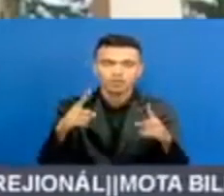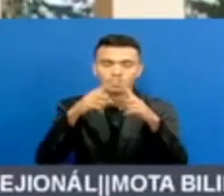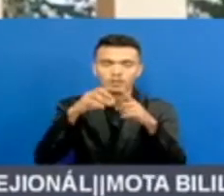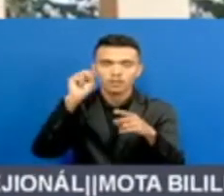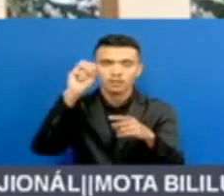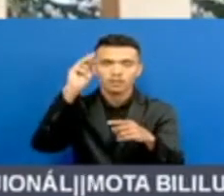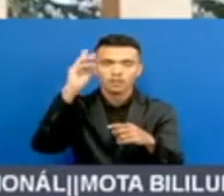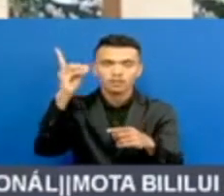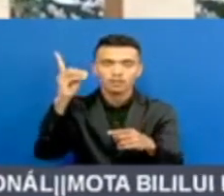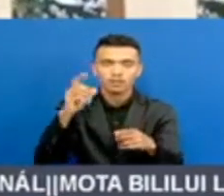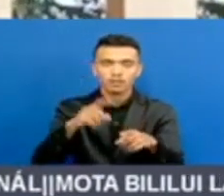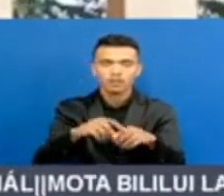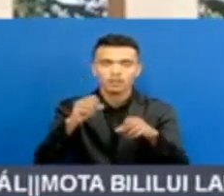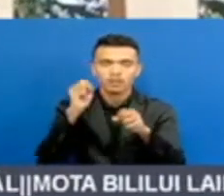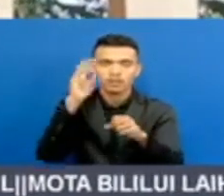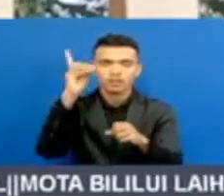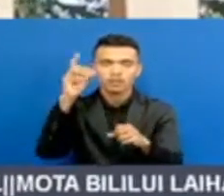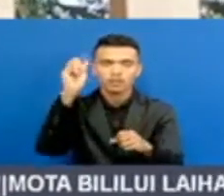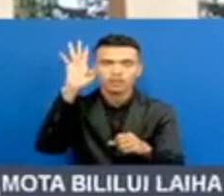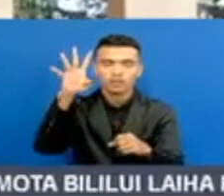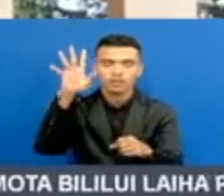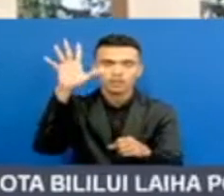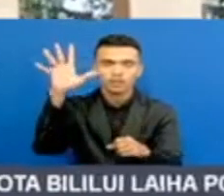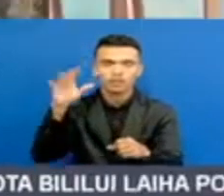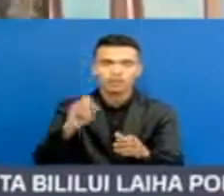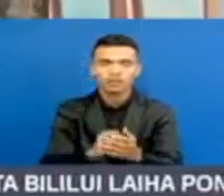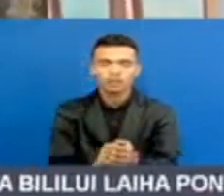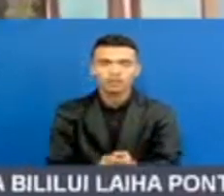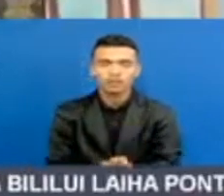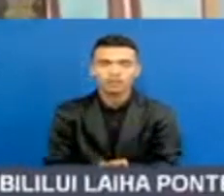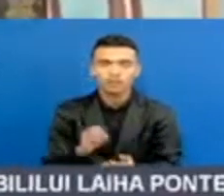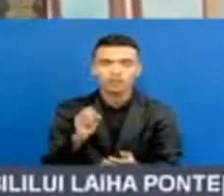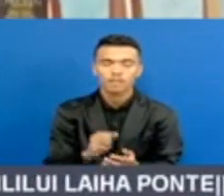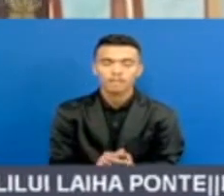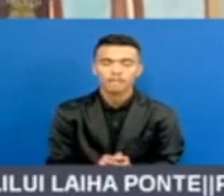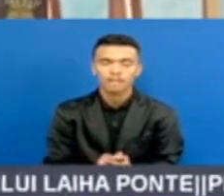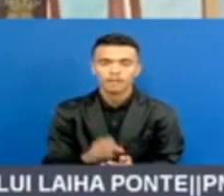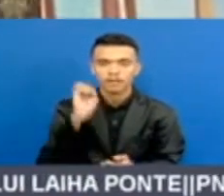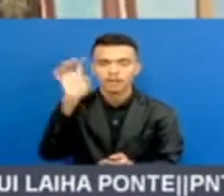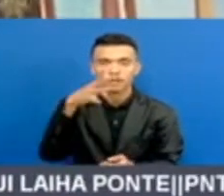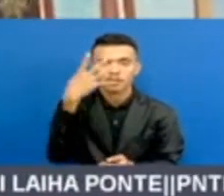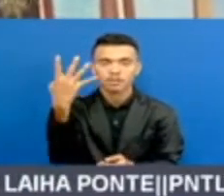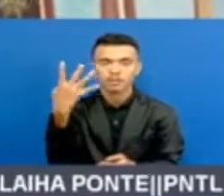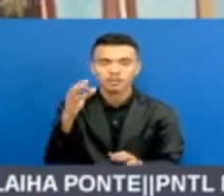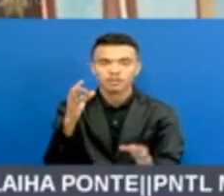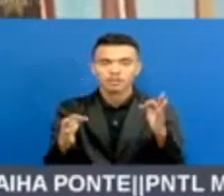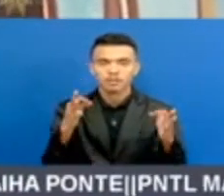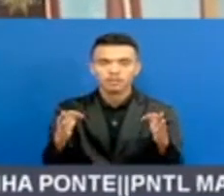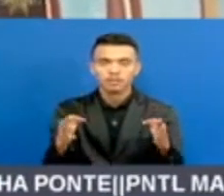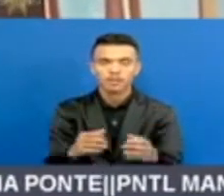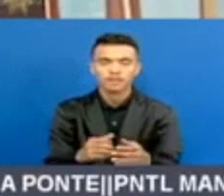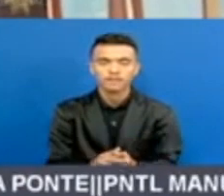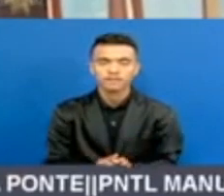Então pré-escolar uma cala hat cala meira e a 10 e a 14 ninha lara. Então lá ali